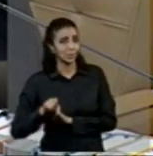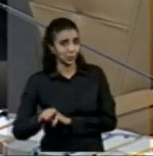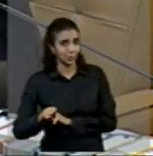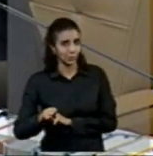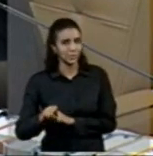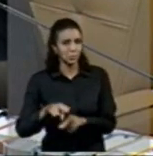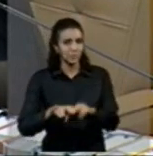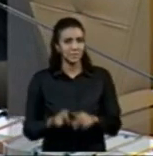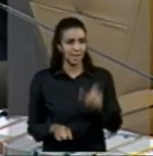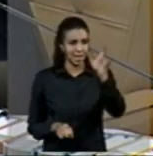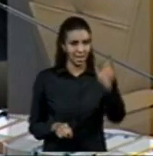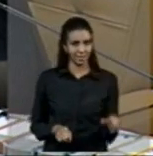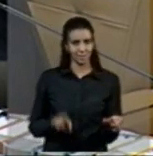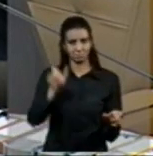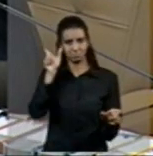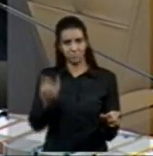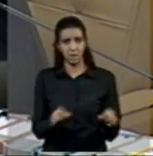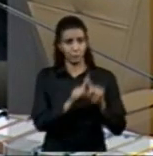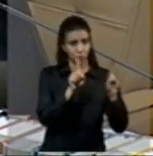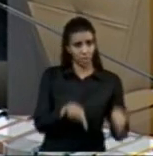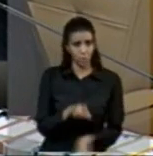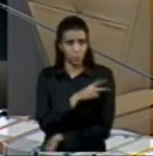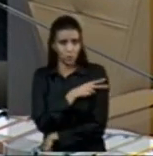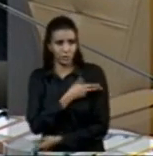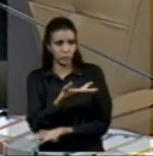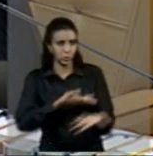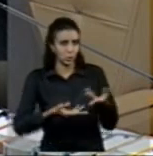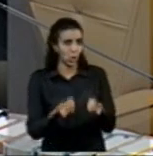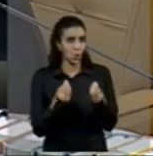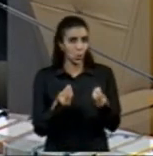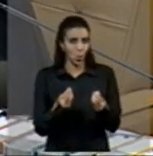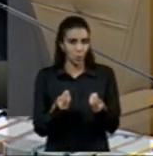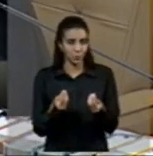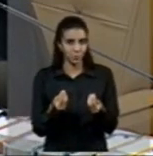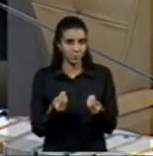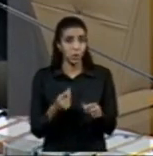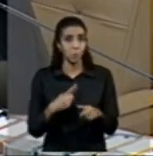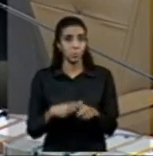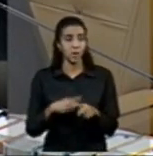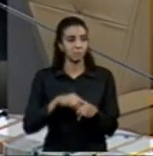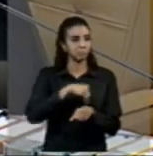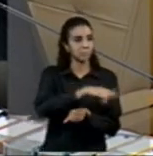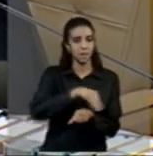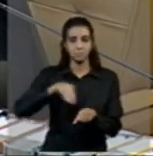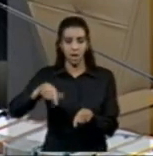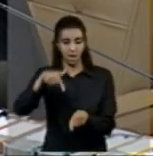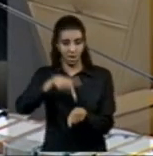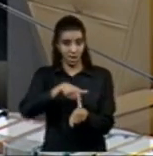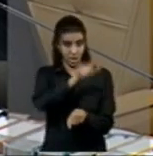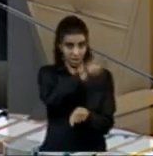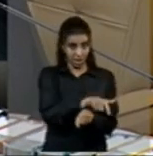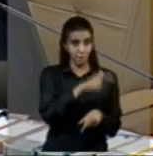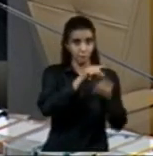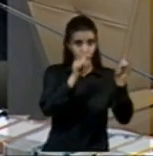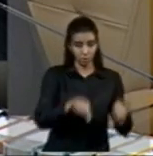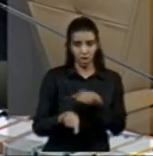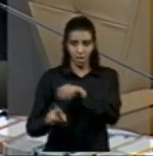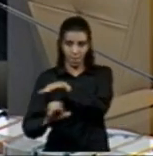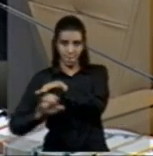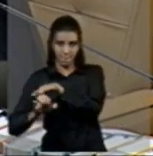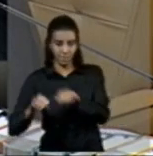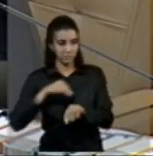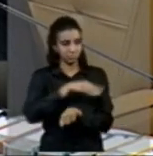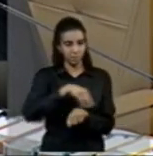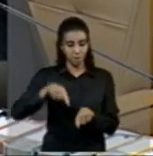binômio empregado-empregador, ao intermediário na relação entre trabalhador e a empresa a quem aproveita a força